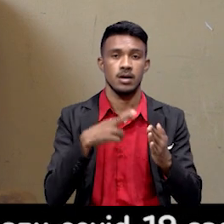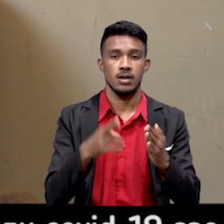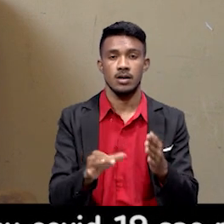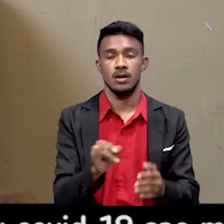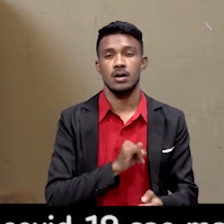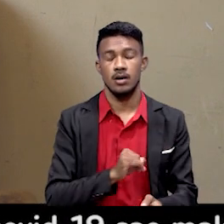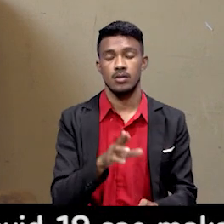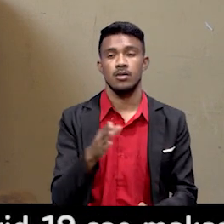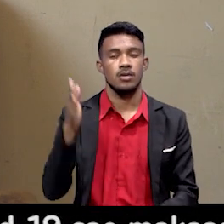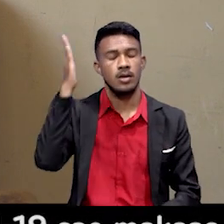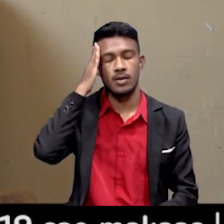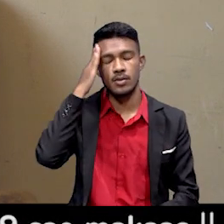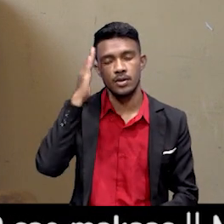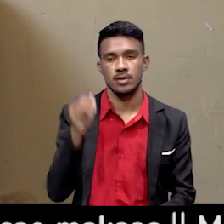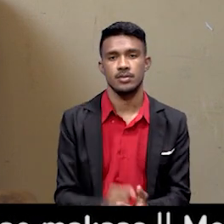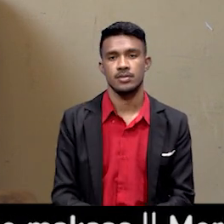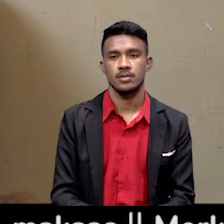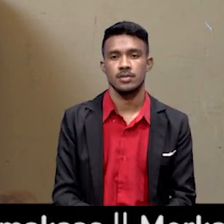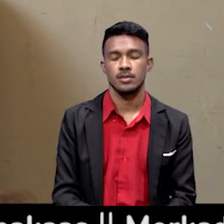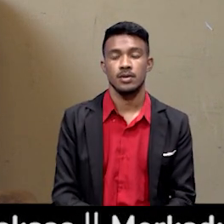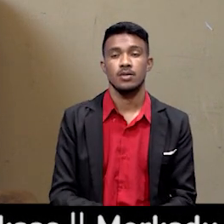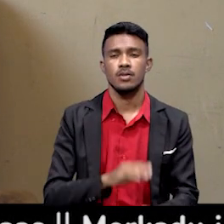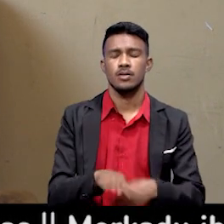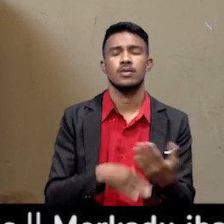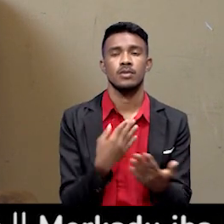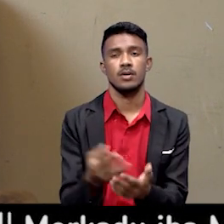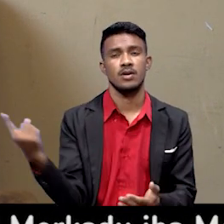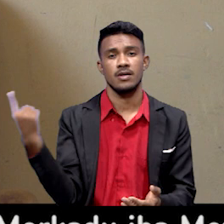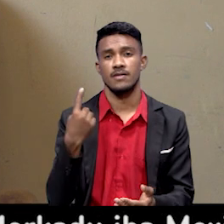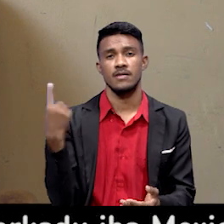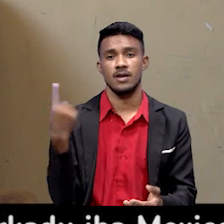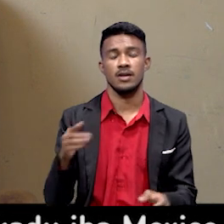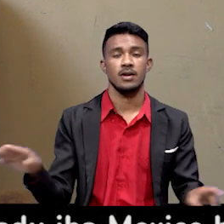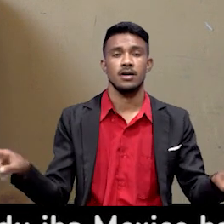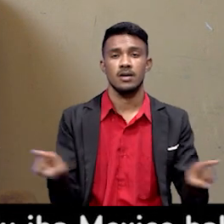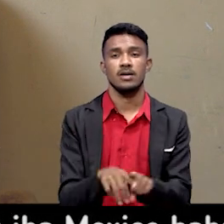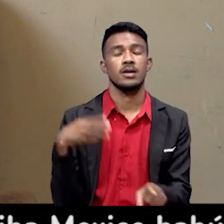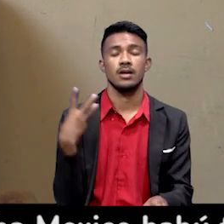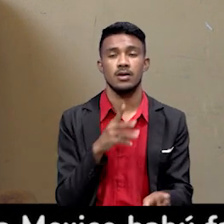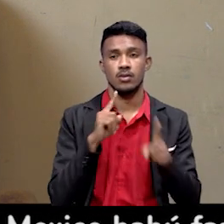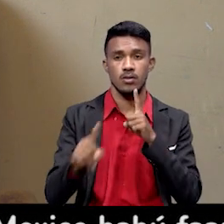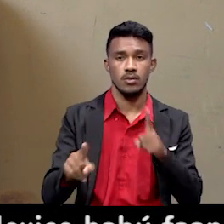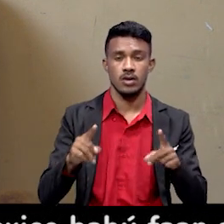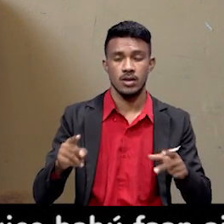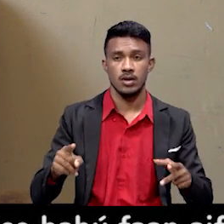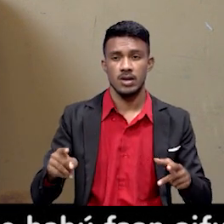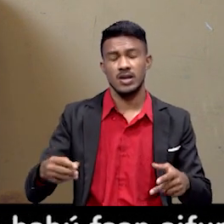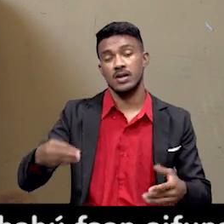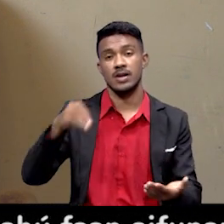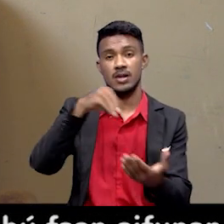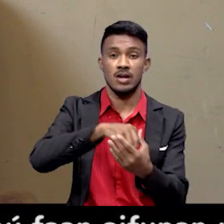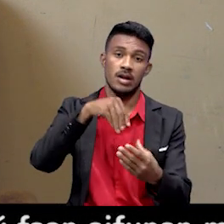ya mas demodu ke buatnya nafatnya nesa. Ita so kuliah ini ya isi ne, ini ya larang ne, makai